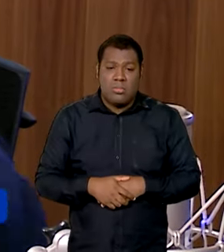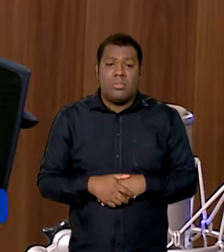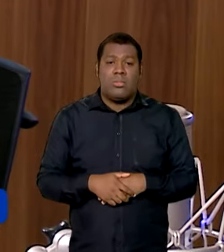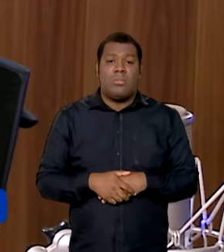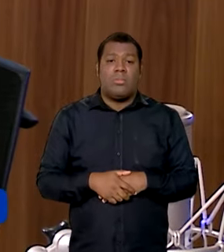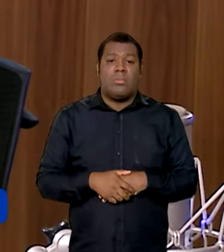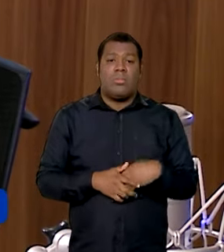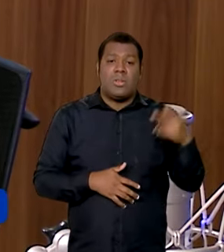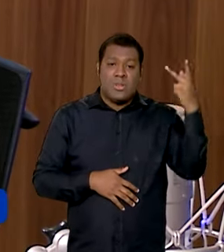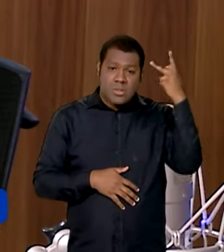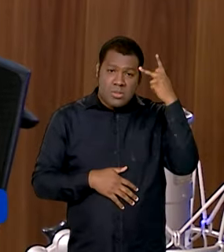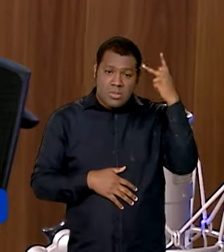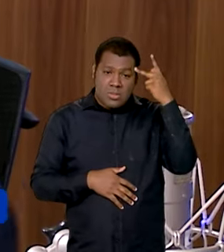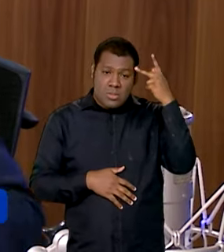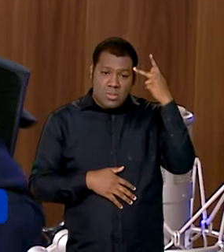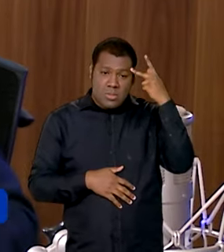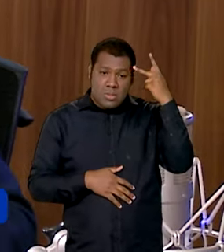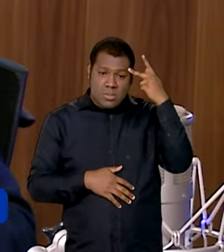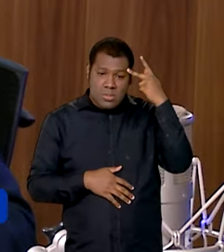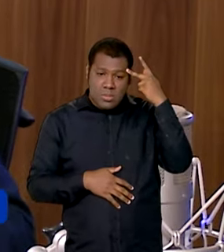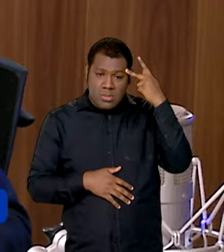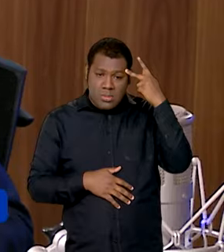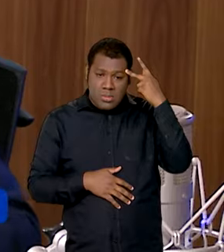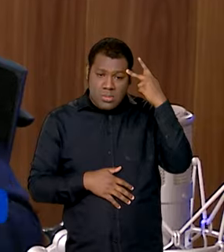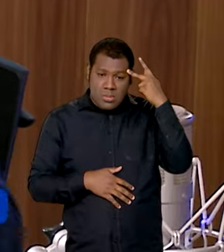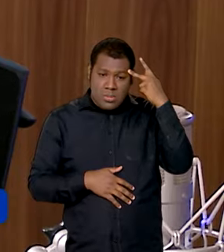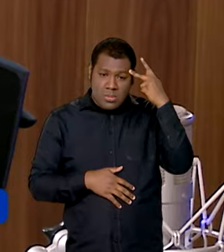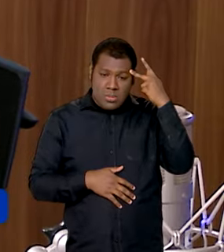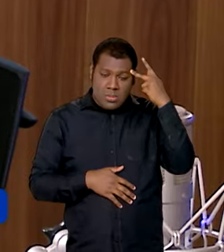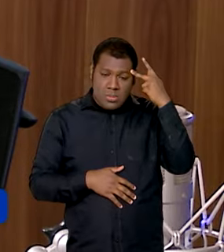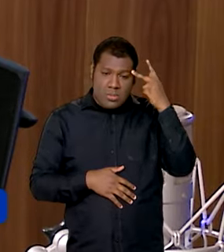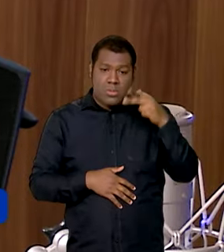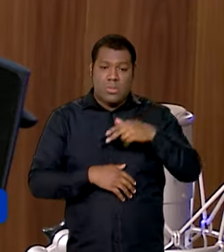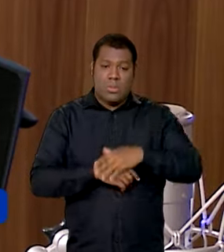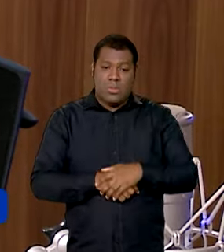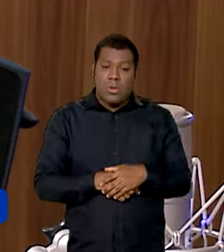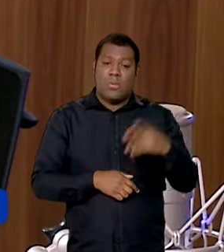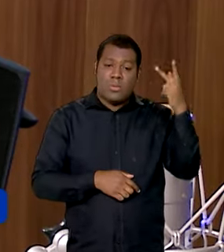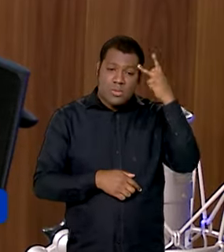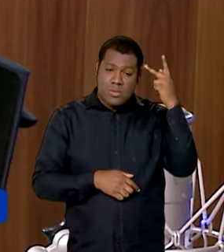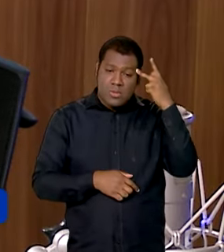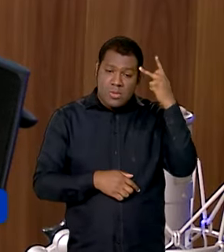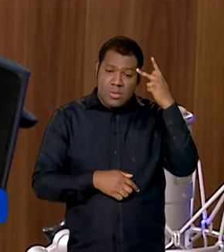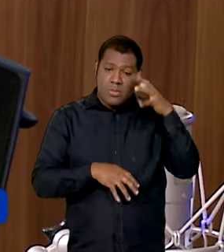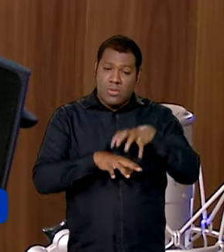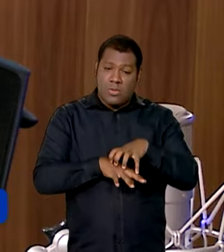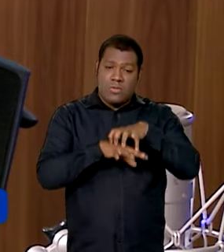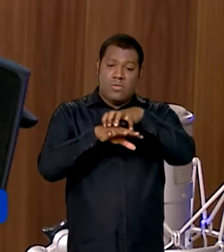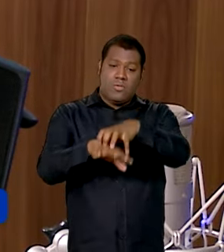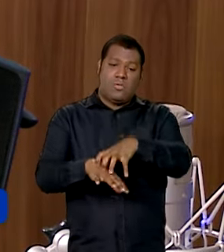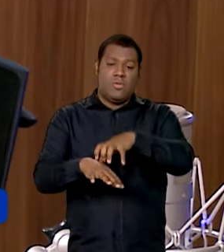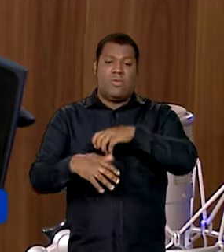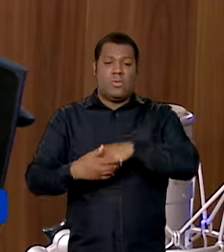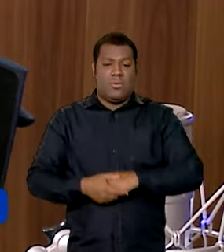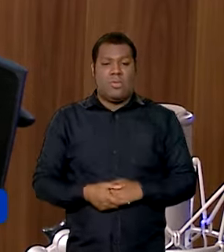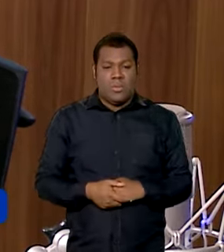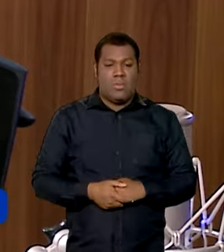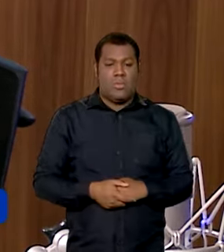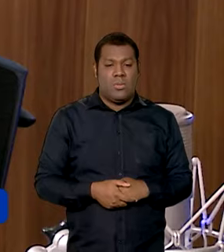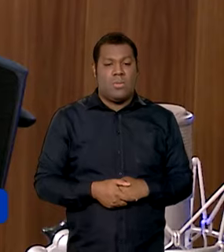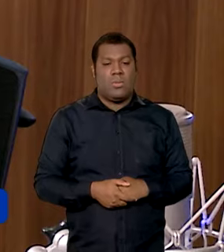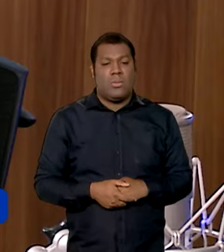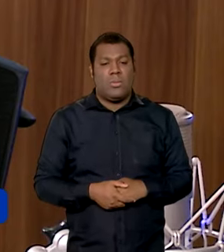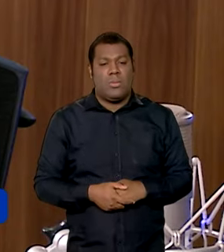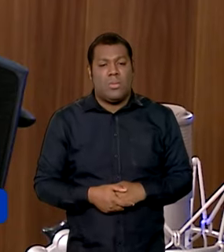São Paulo para as Goianas e trazer das Goianas para São Paulo Então tem que beneficiar essas comunidades locais que existem do mesmo